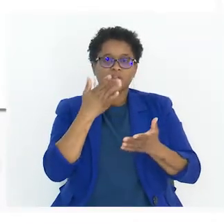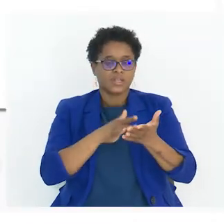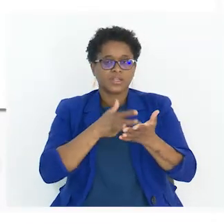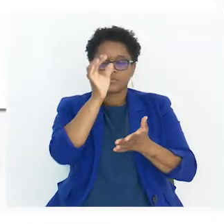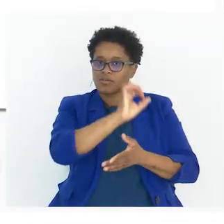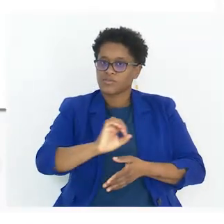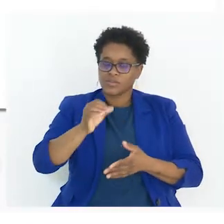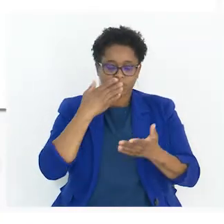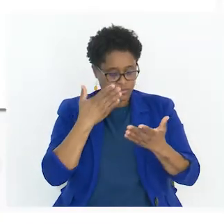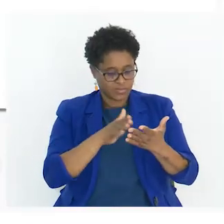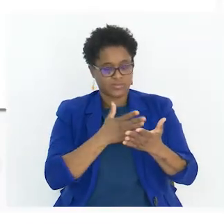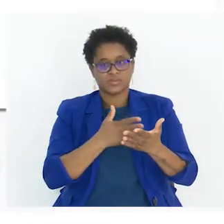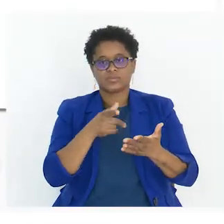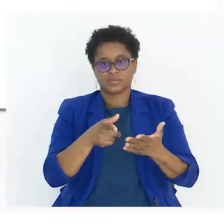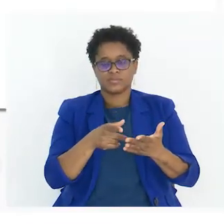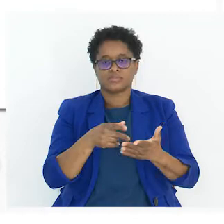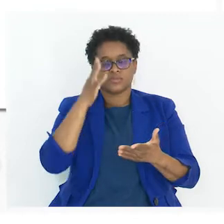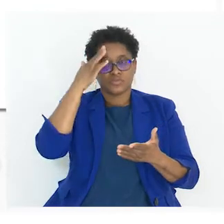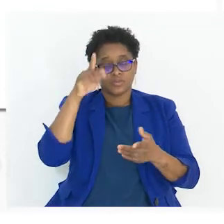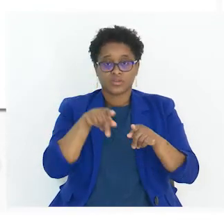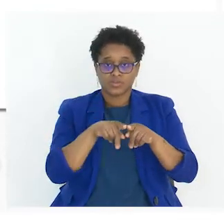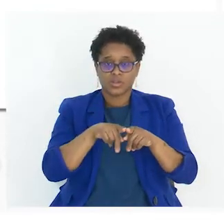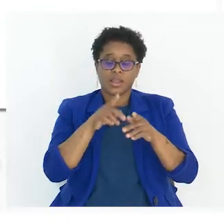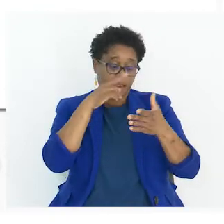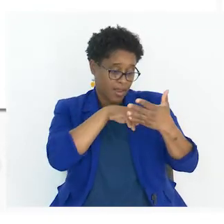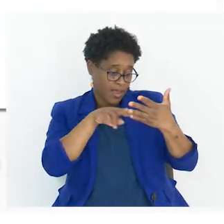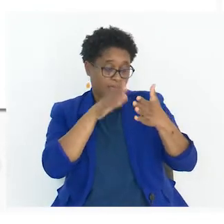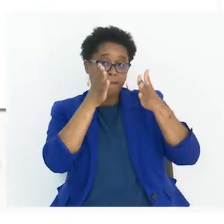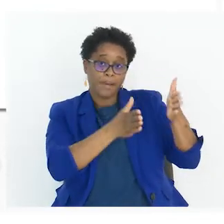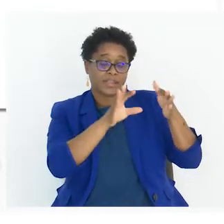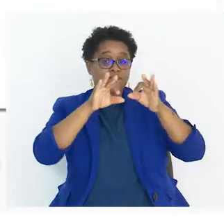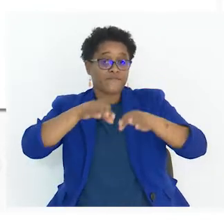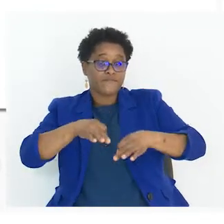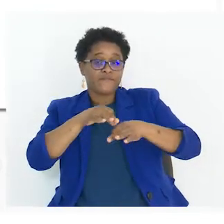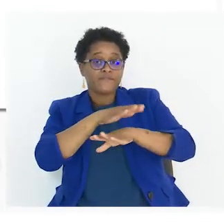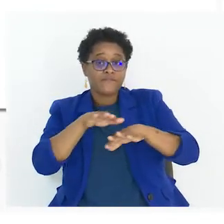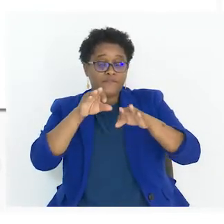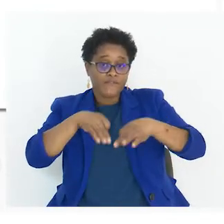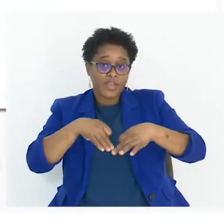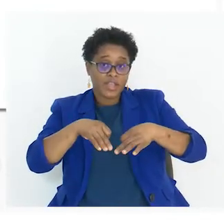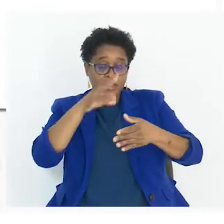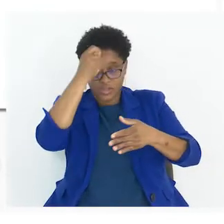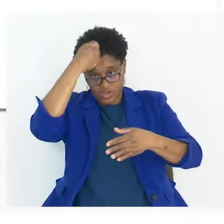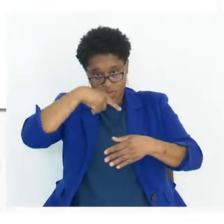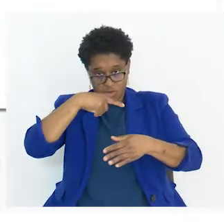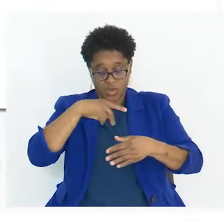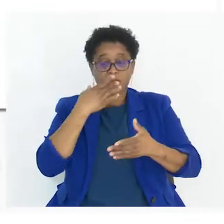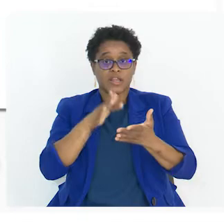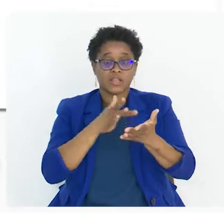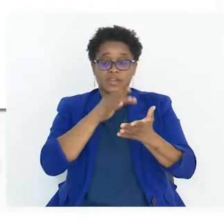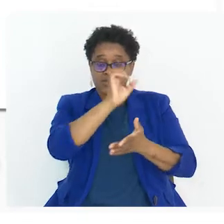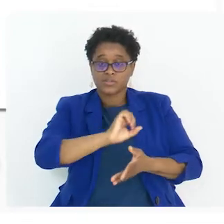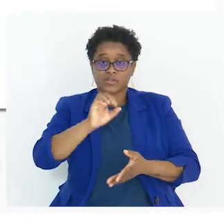Ainda, no vosso manual na mesma página, leiam a parte final da história do teu manual, na página